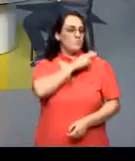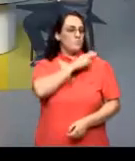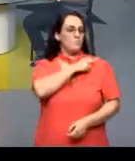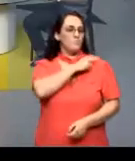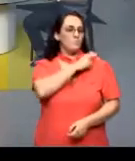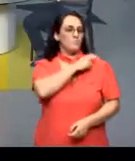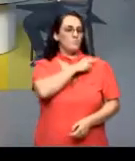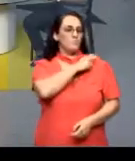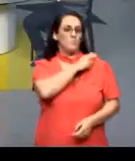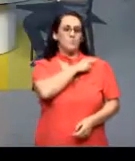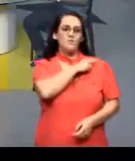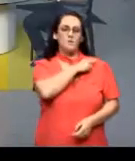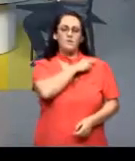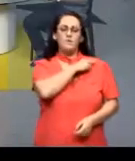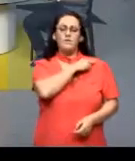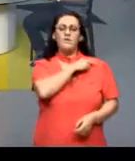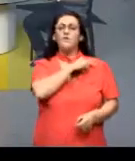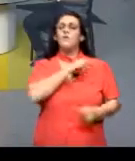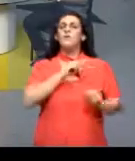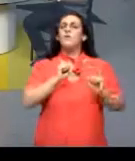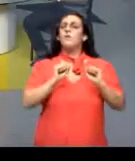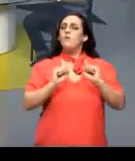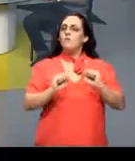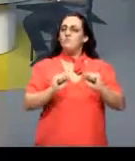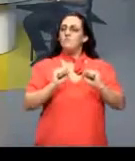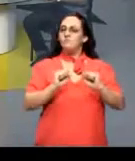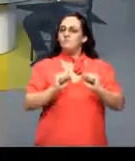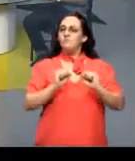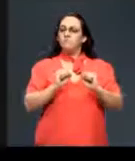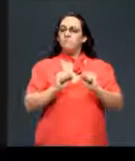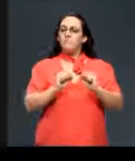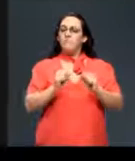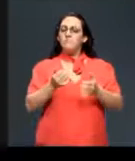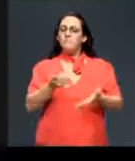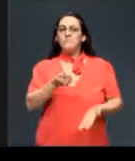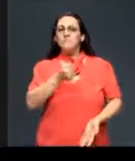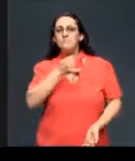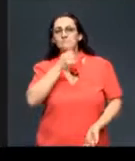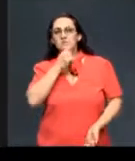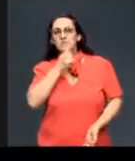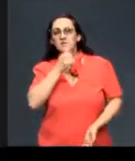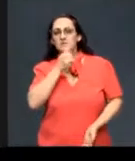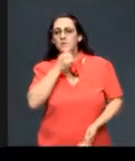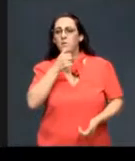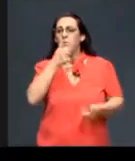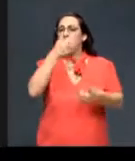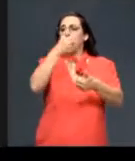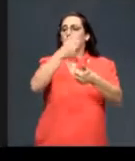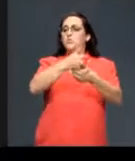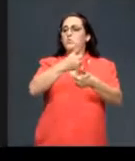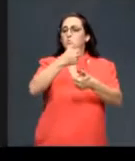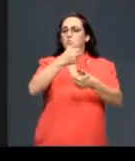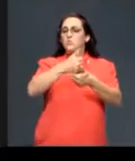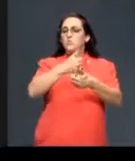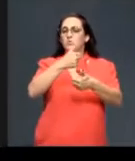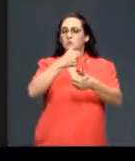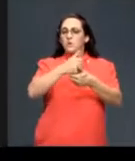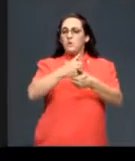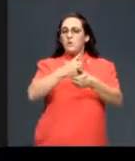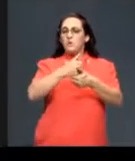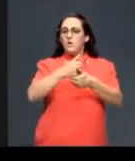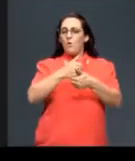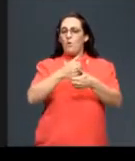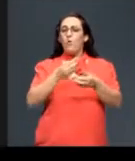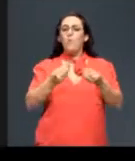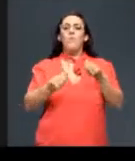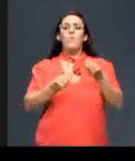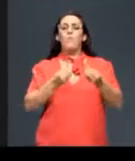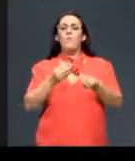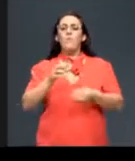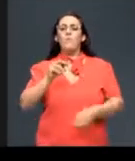professor, poderia dar um exemplo de substituição em uma função do primeiro grau? Ok.